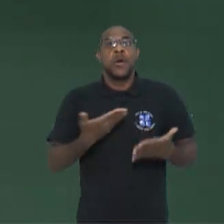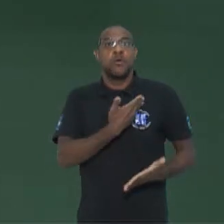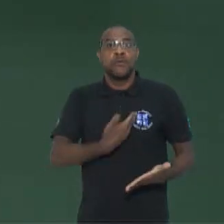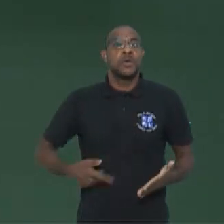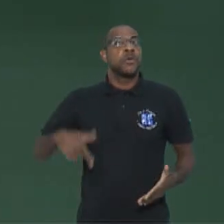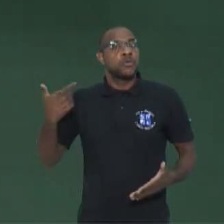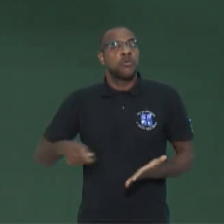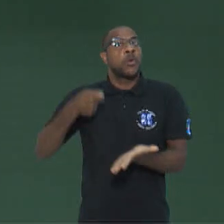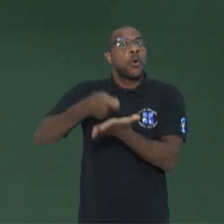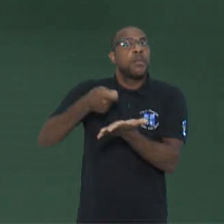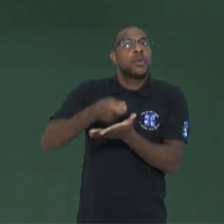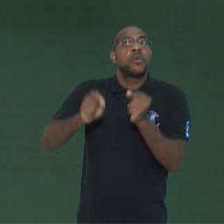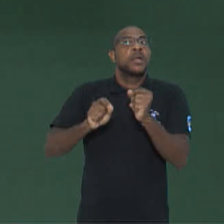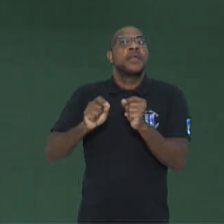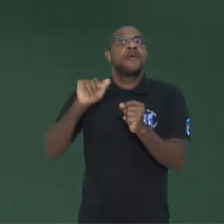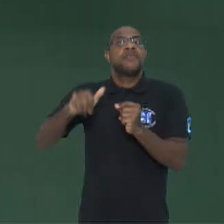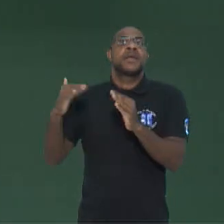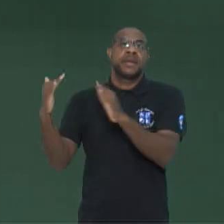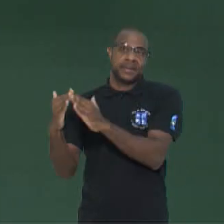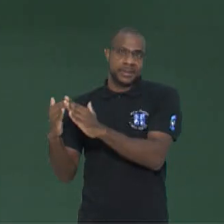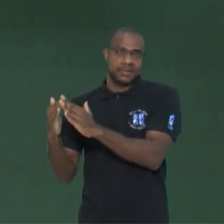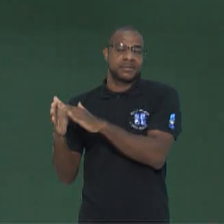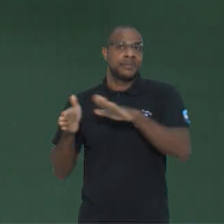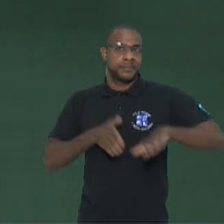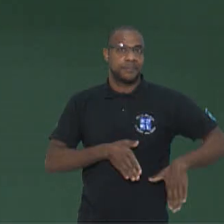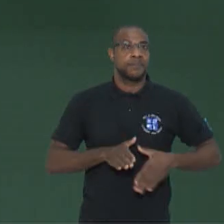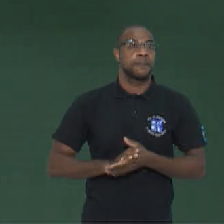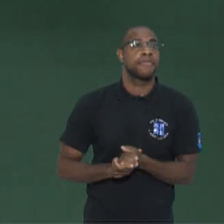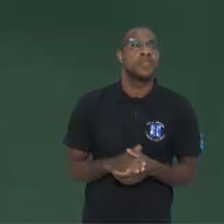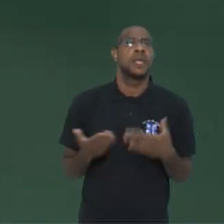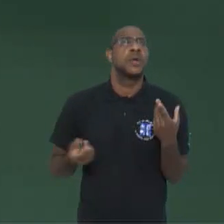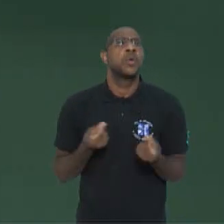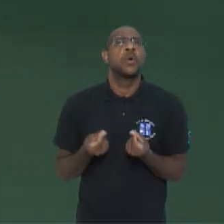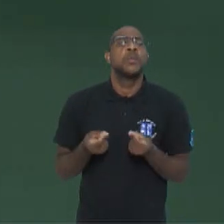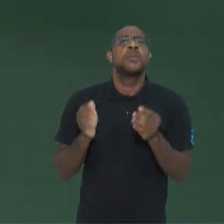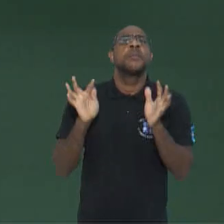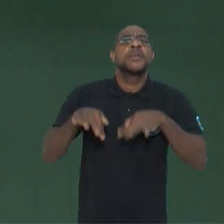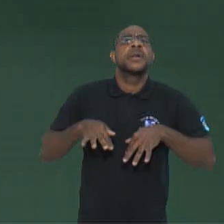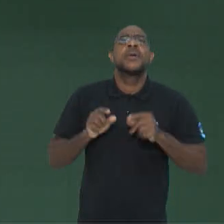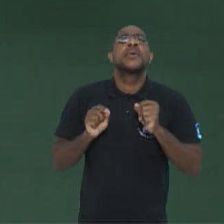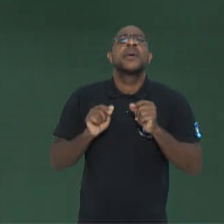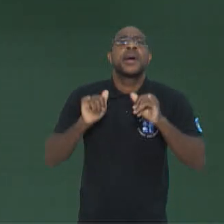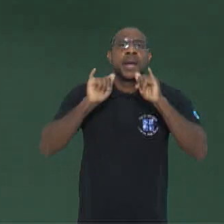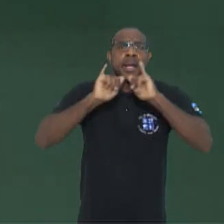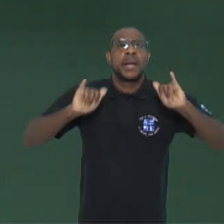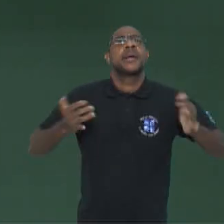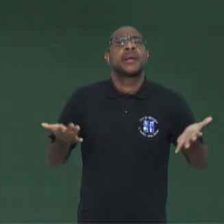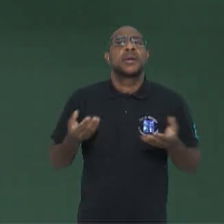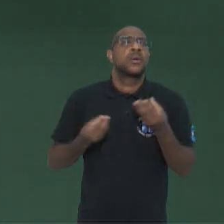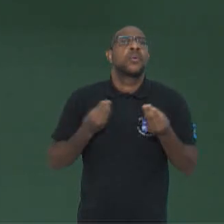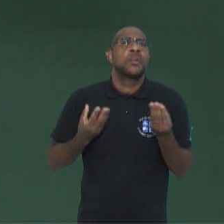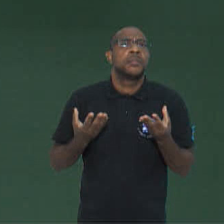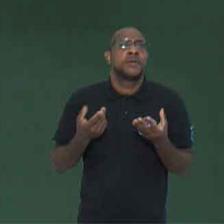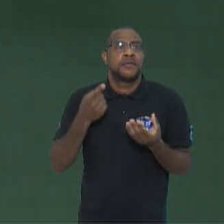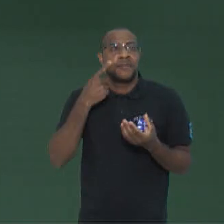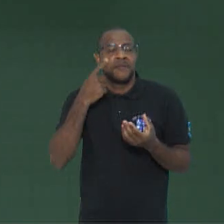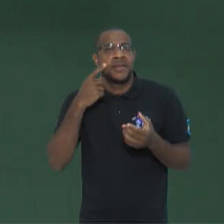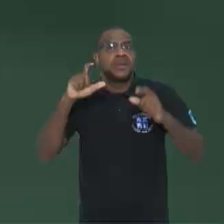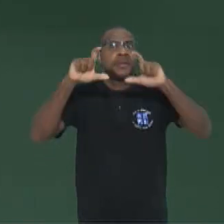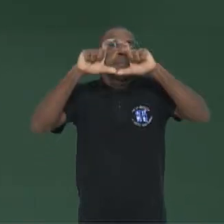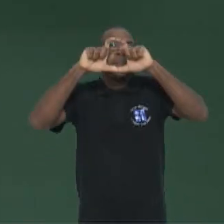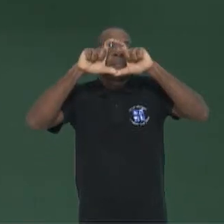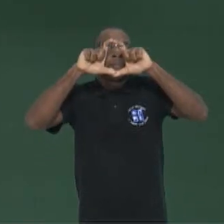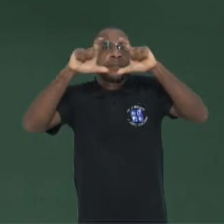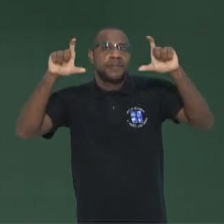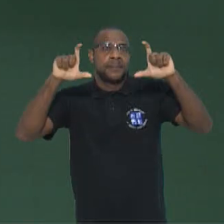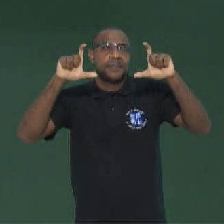Então agora, gente, como que termina essa notícia? Veja que nós também estamos analisando a notícia em doses homeopáticas,